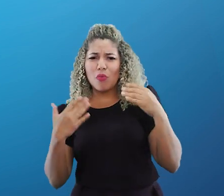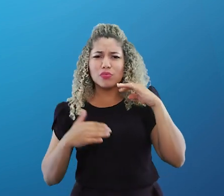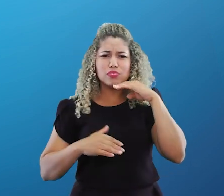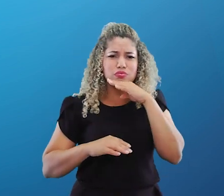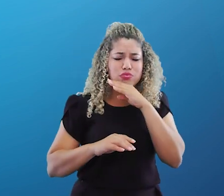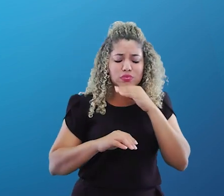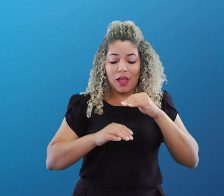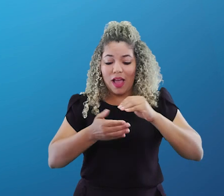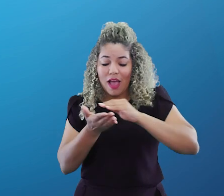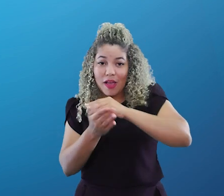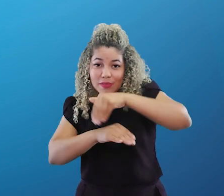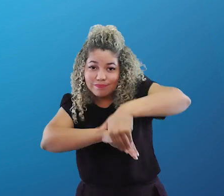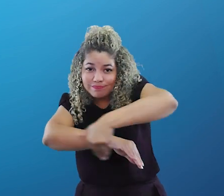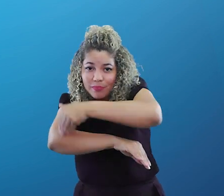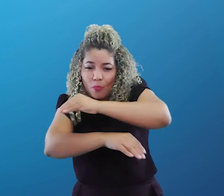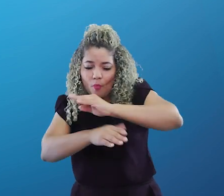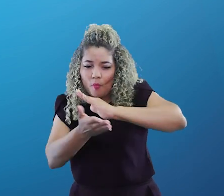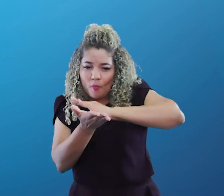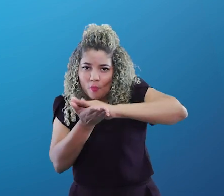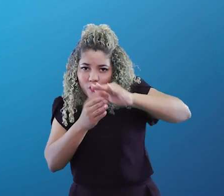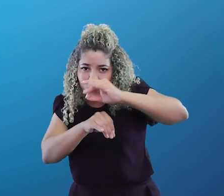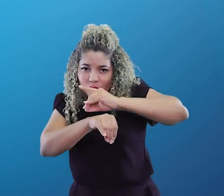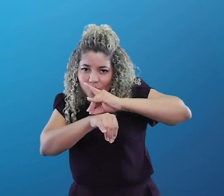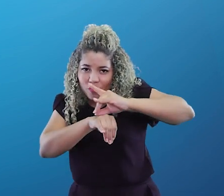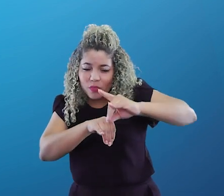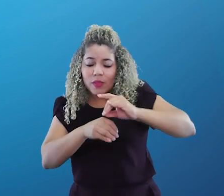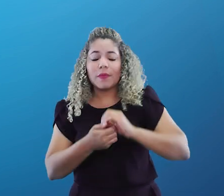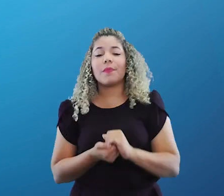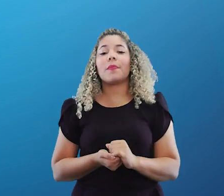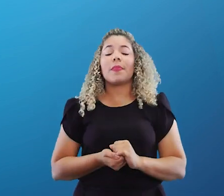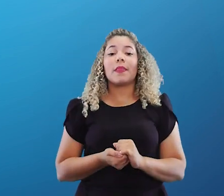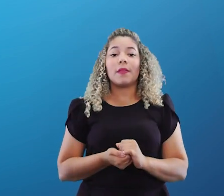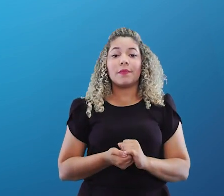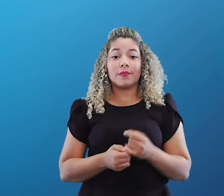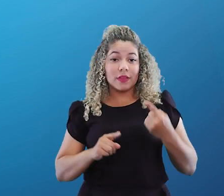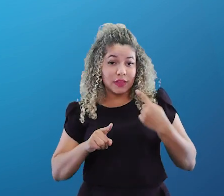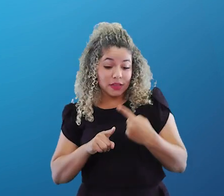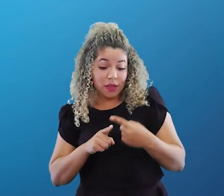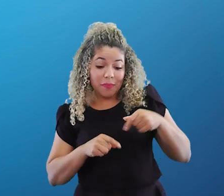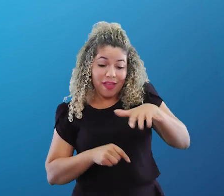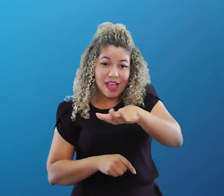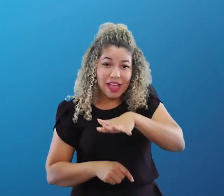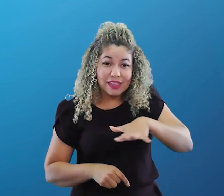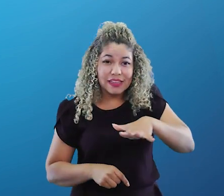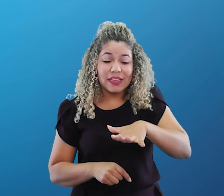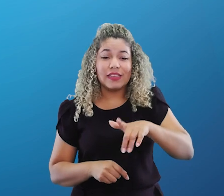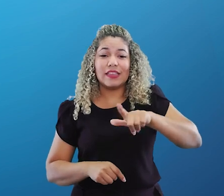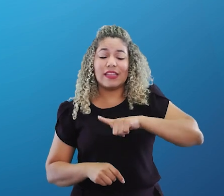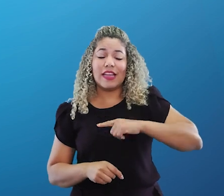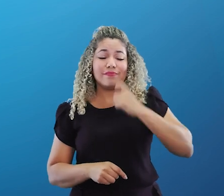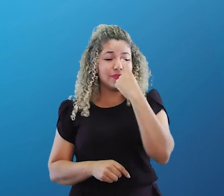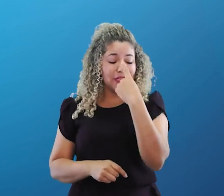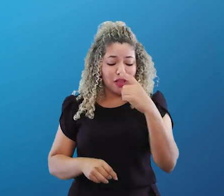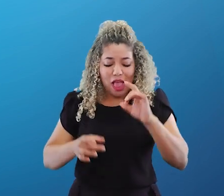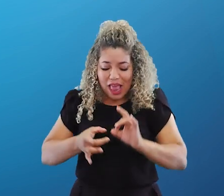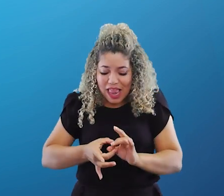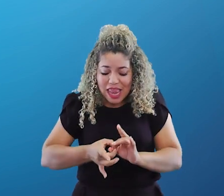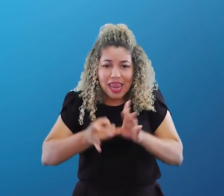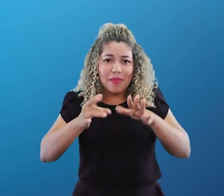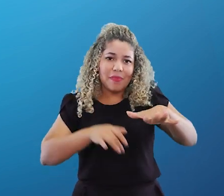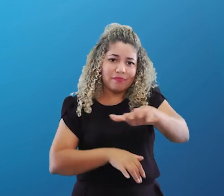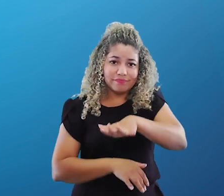de 300% por esses materiais particulados finos que causam uma grande concentração de poluentes na